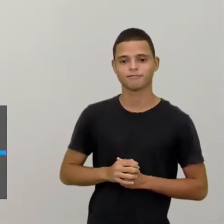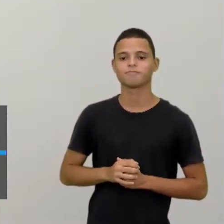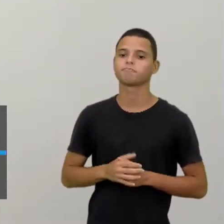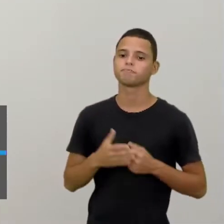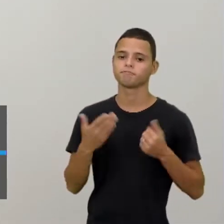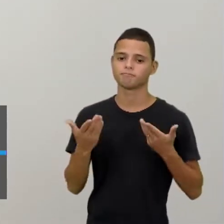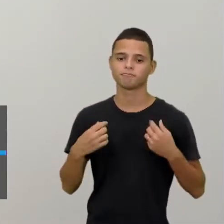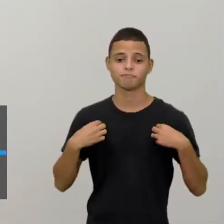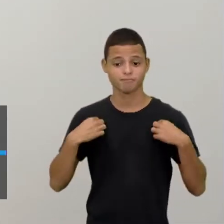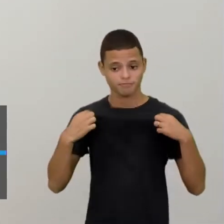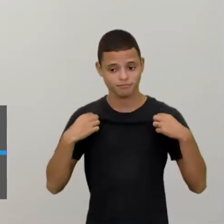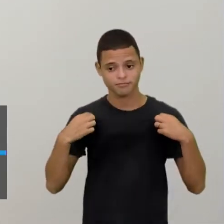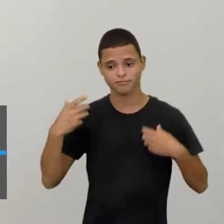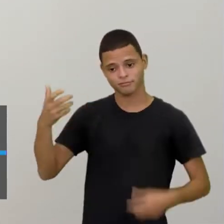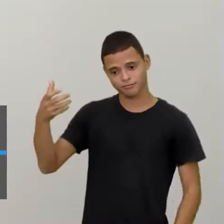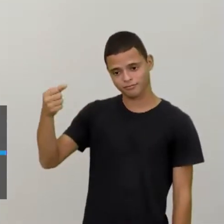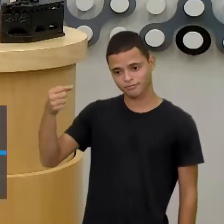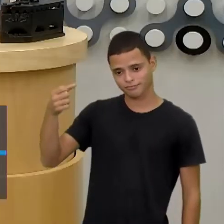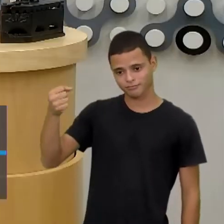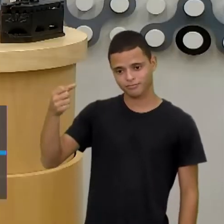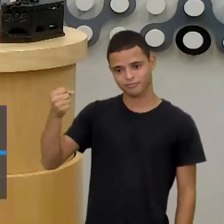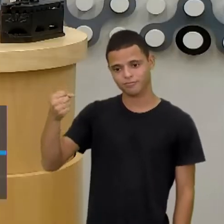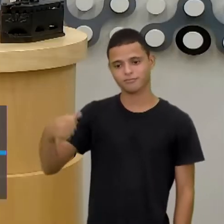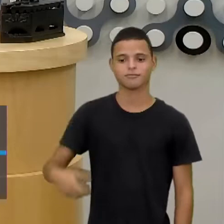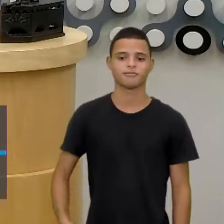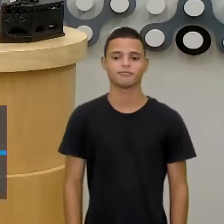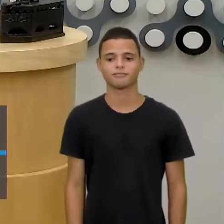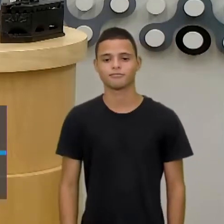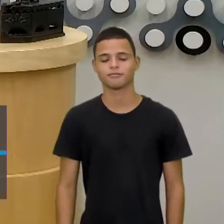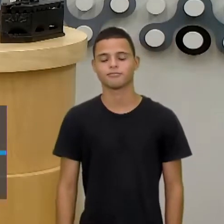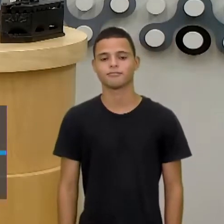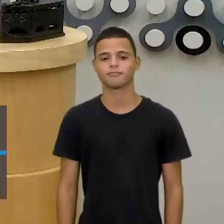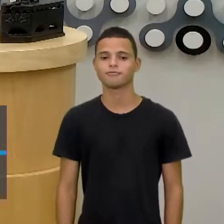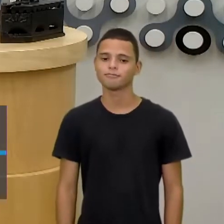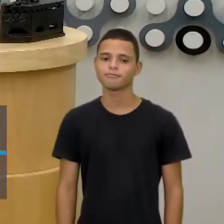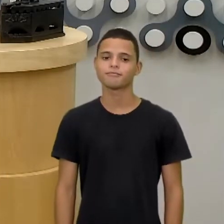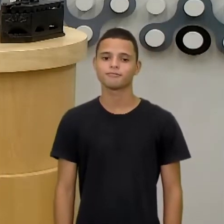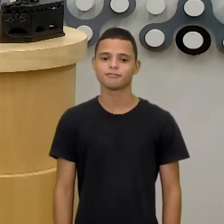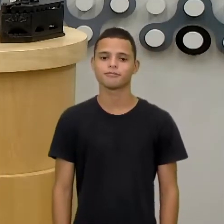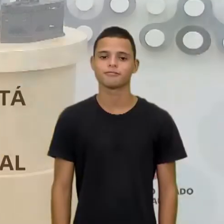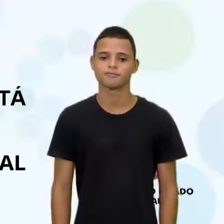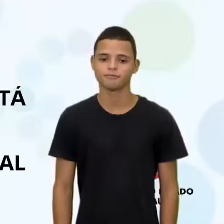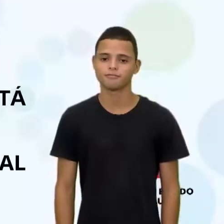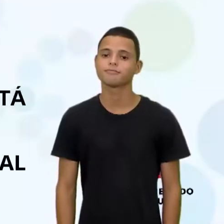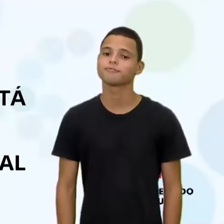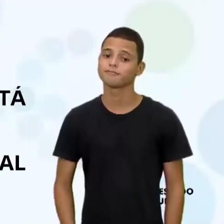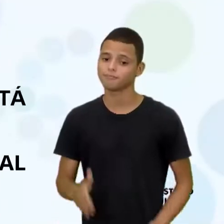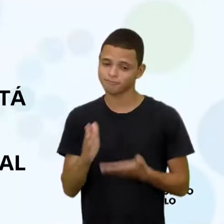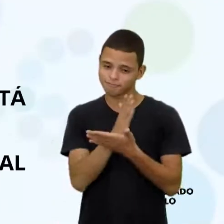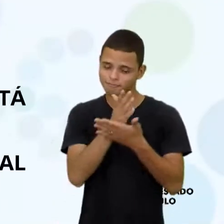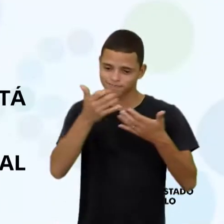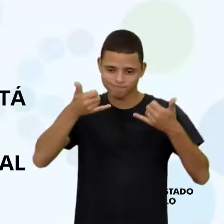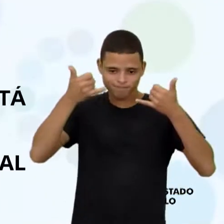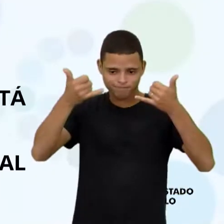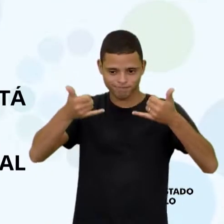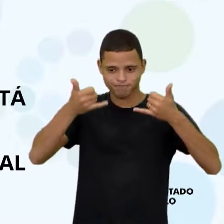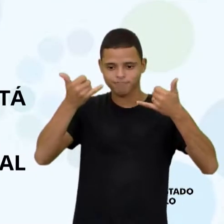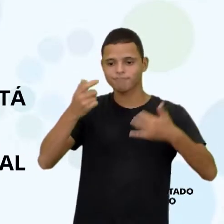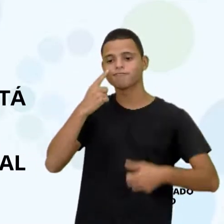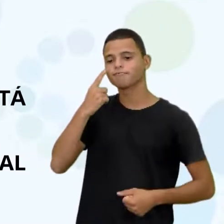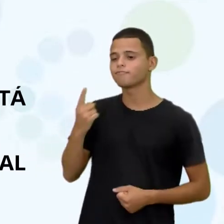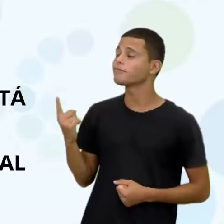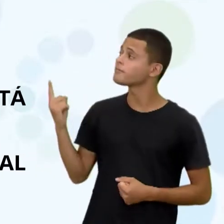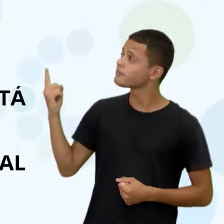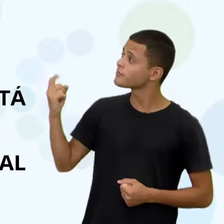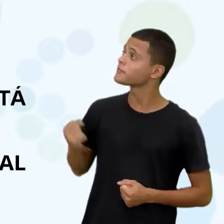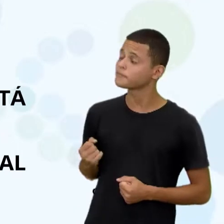camiseta branca e jeans. Ótimo. E aí, na tela para vocês, algumas informações, então. Oficina de